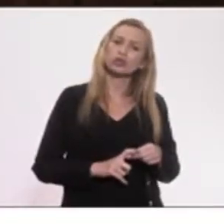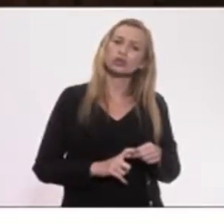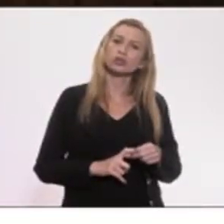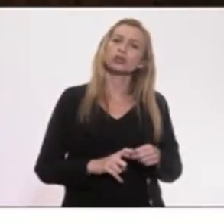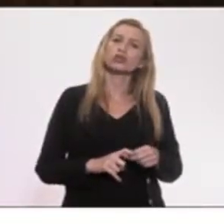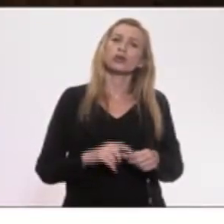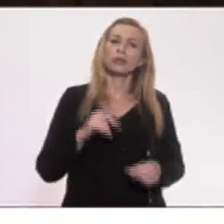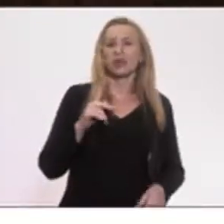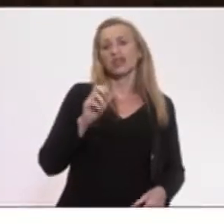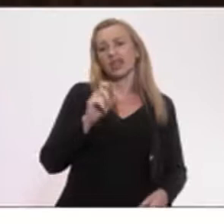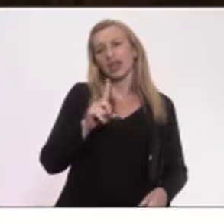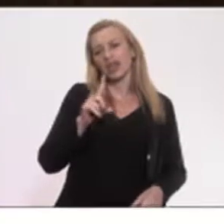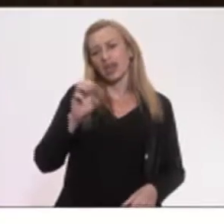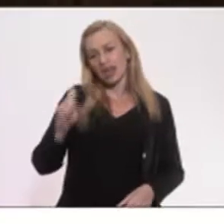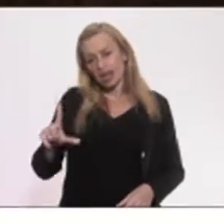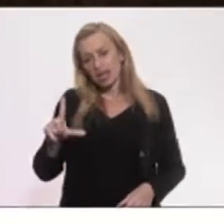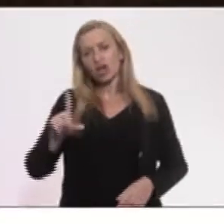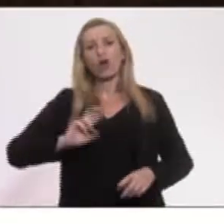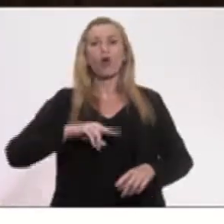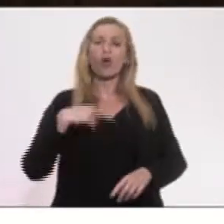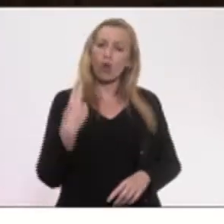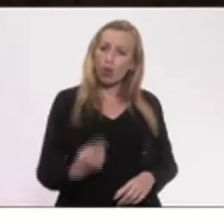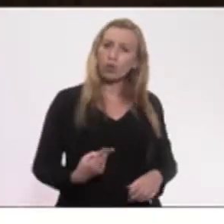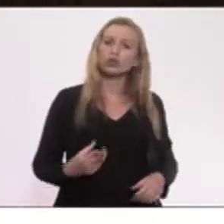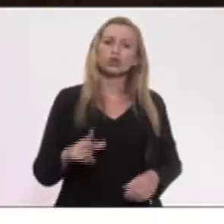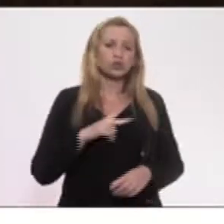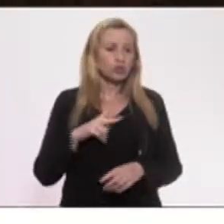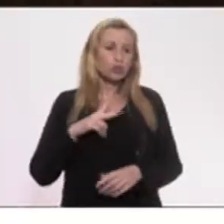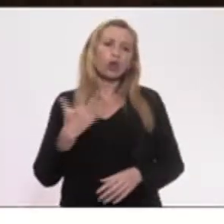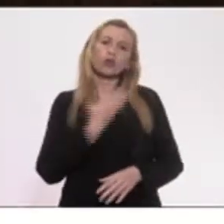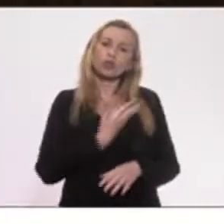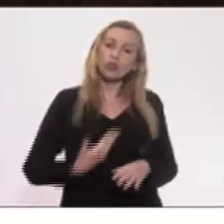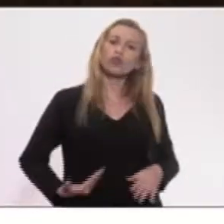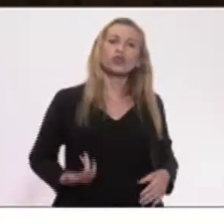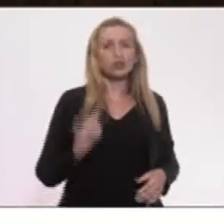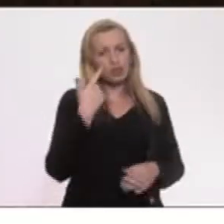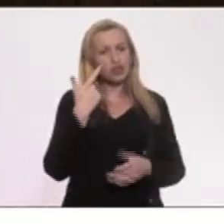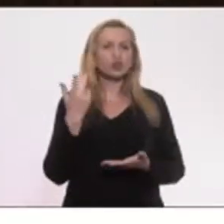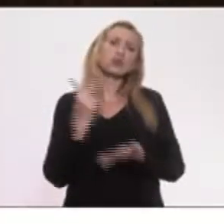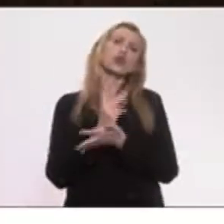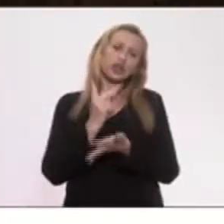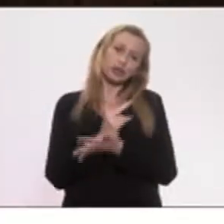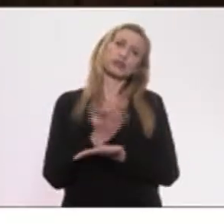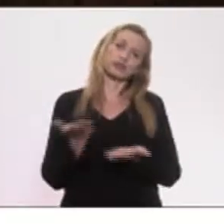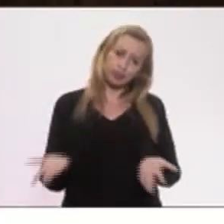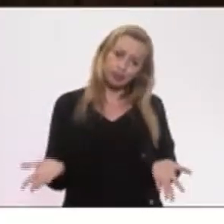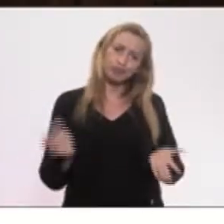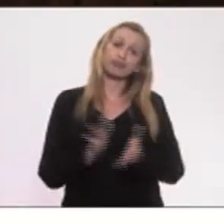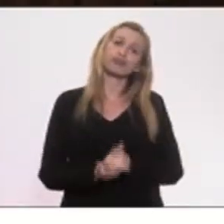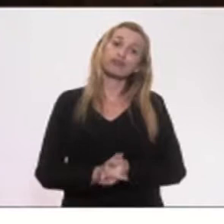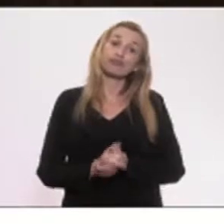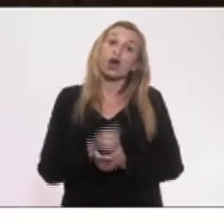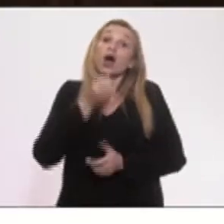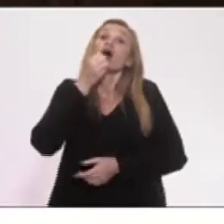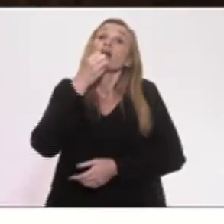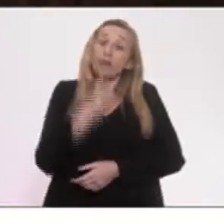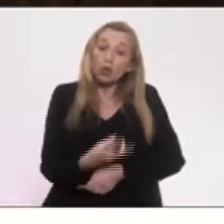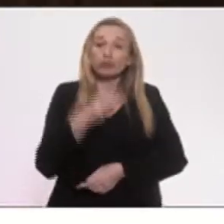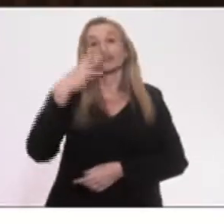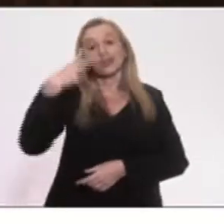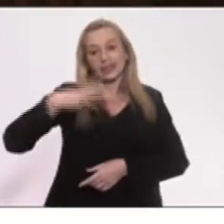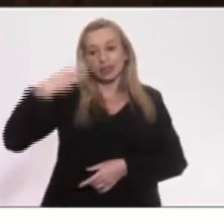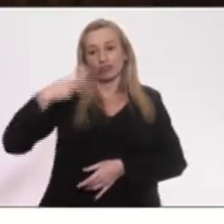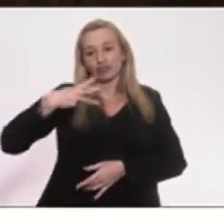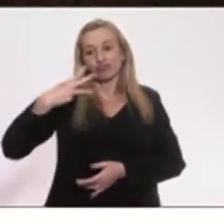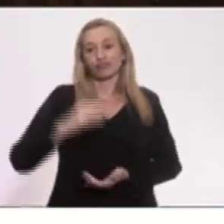do meu PDL, seja em função de uma decisão do próprio governo reconhecendo o equívoco que cometeu. Bom, terceiro caso